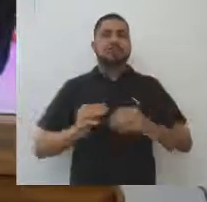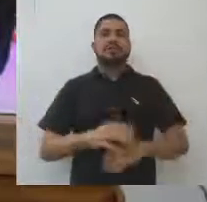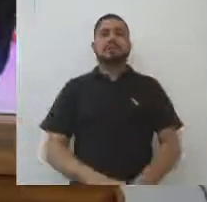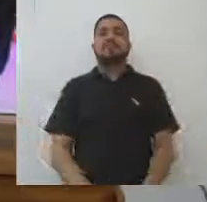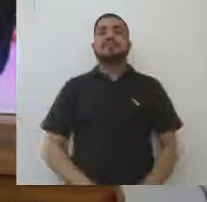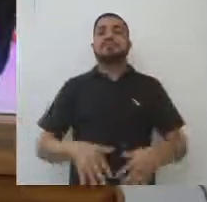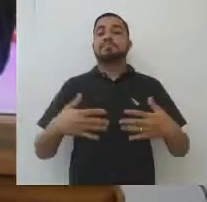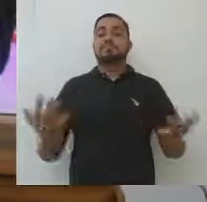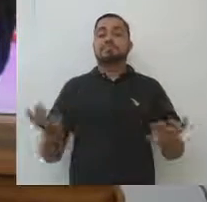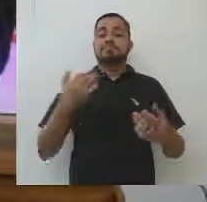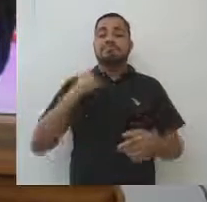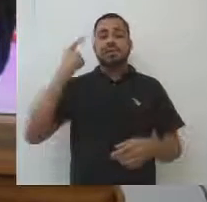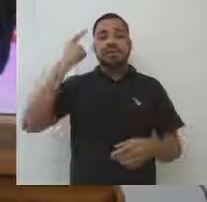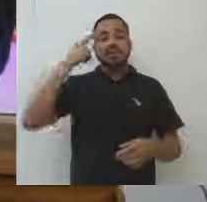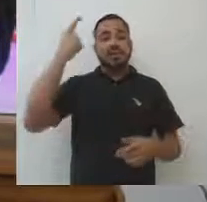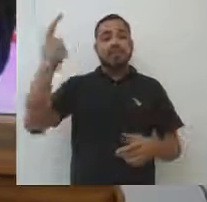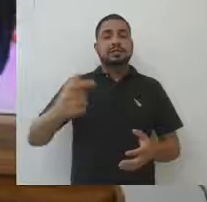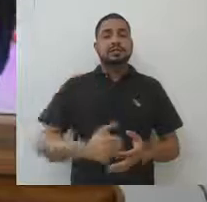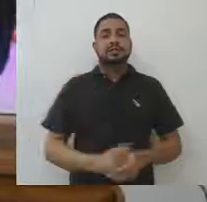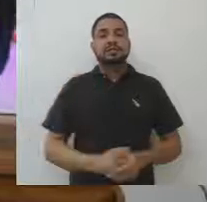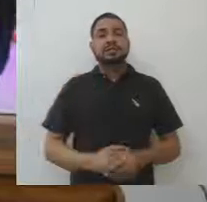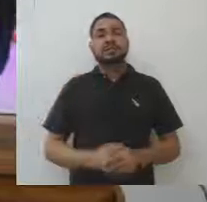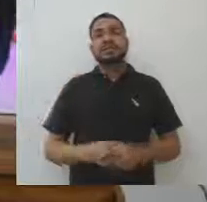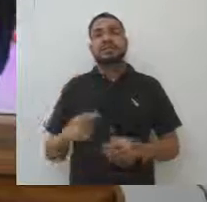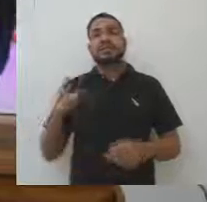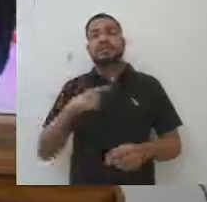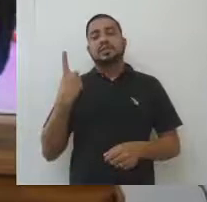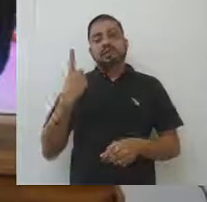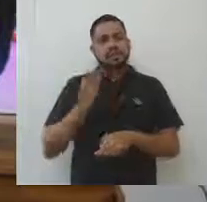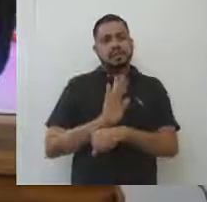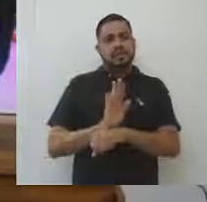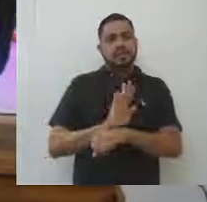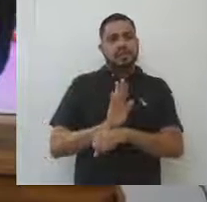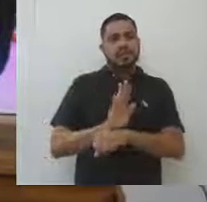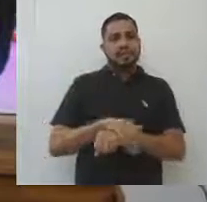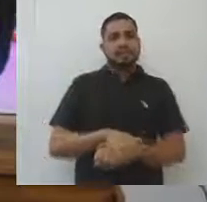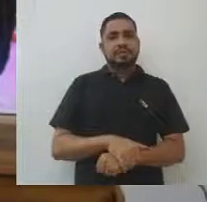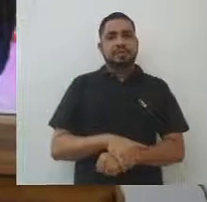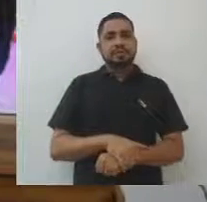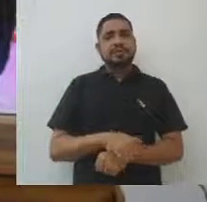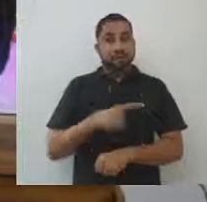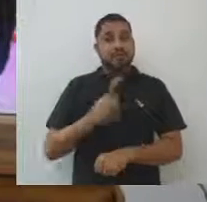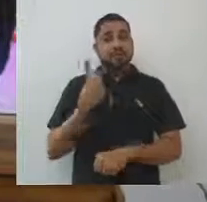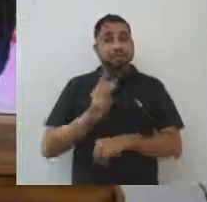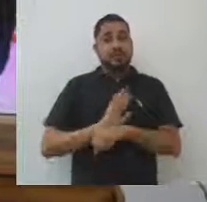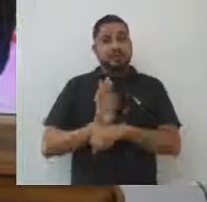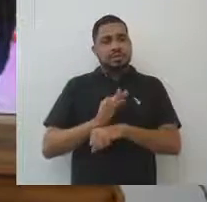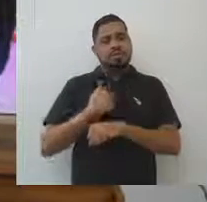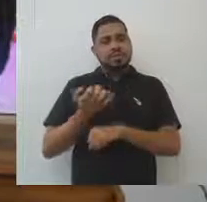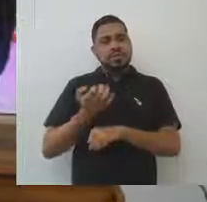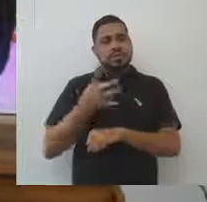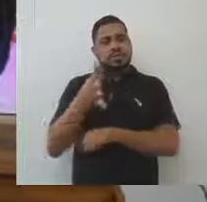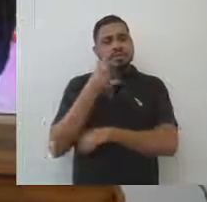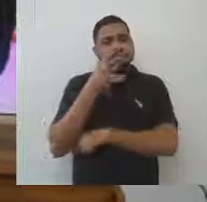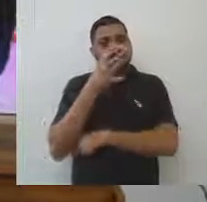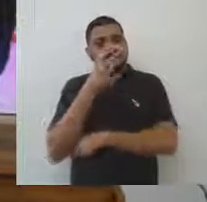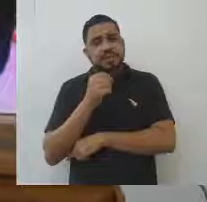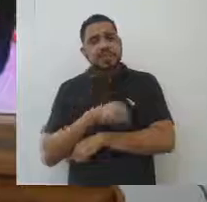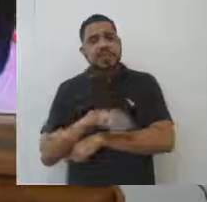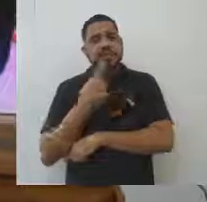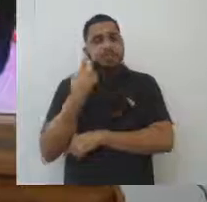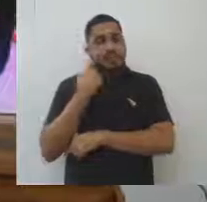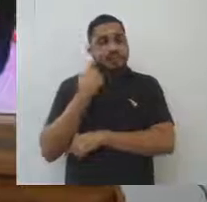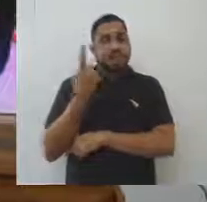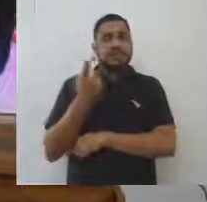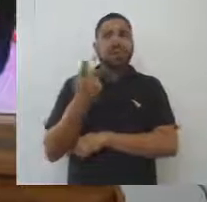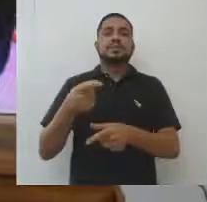E aí eu acho que a gente tem um vídeo, né? A gente tem um vídeo que eu queria que vocês vissem essa